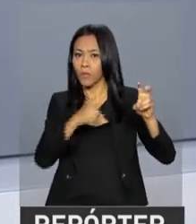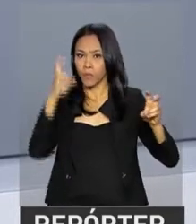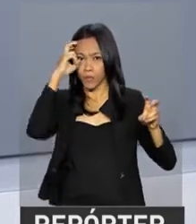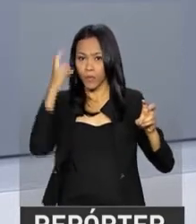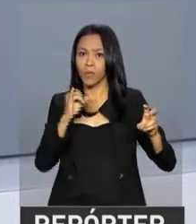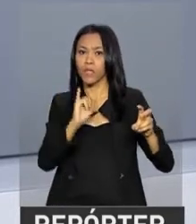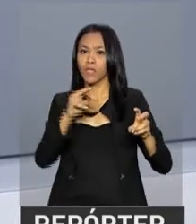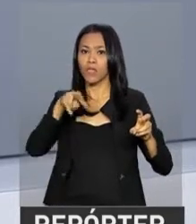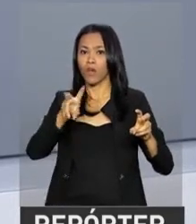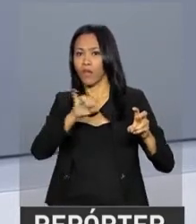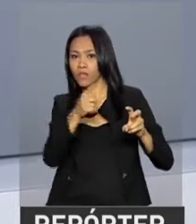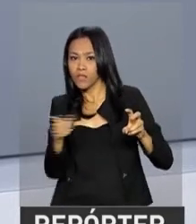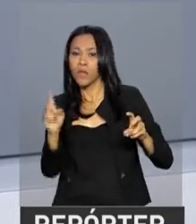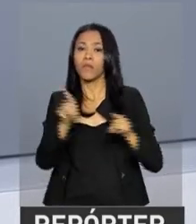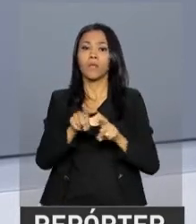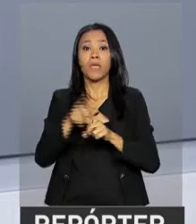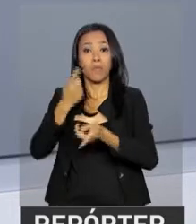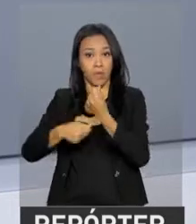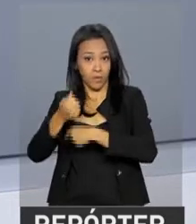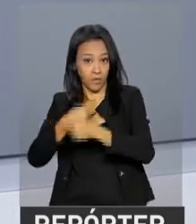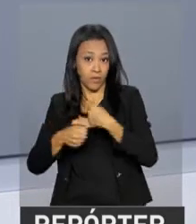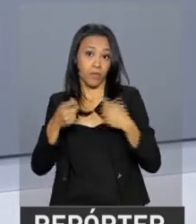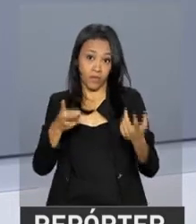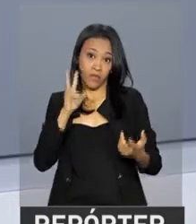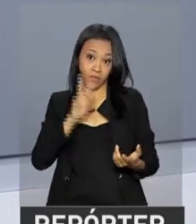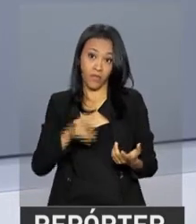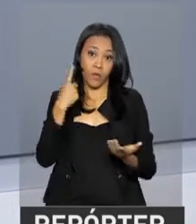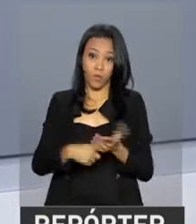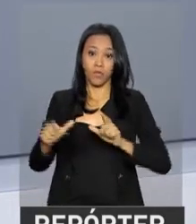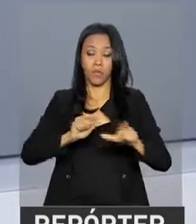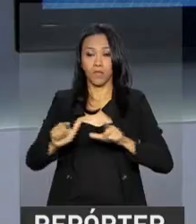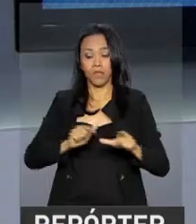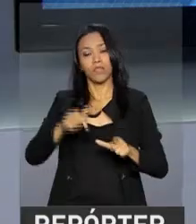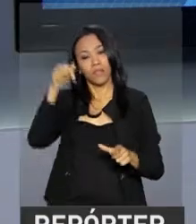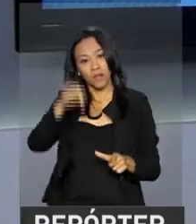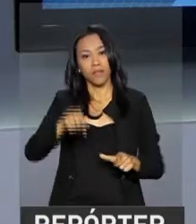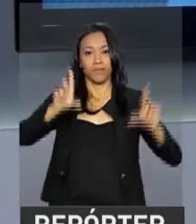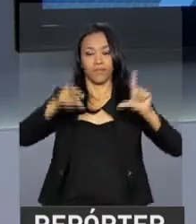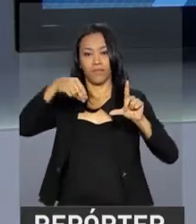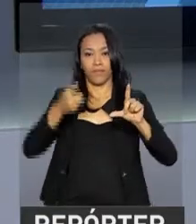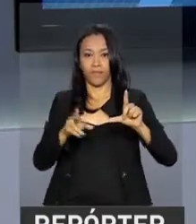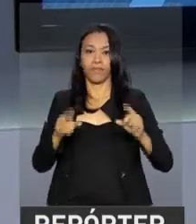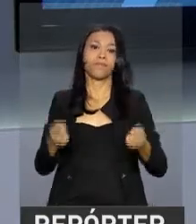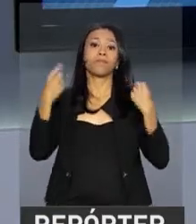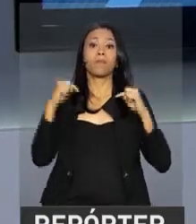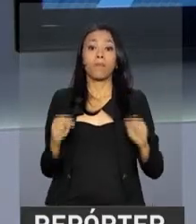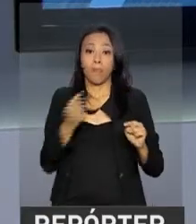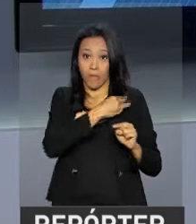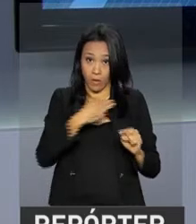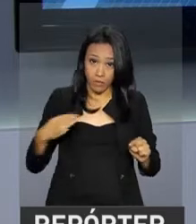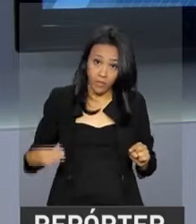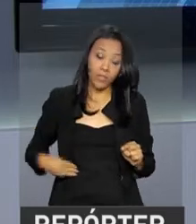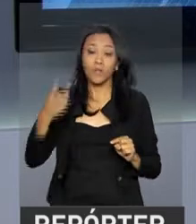empreendedorismo você acompanha mais a agenda do presidente aqui na tv nbr o ministro da cultura sérgio sá